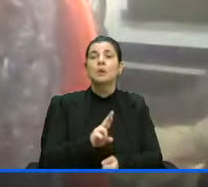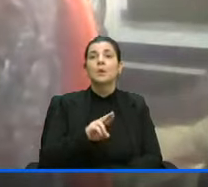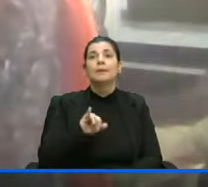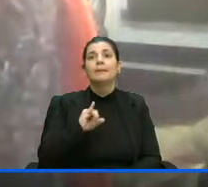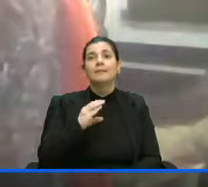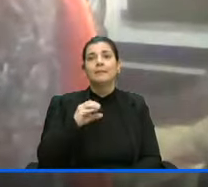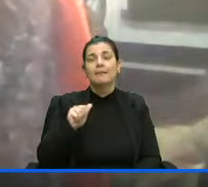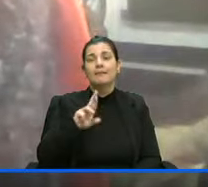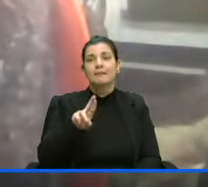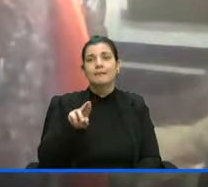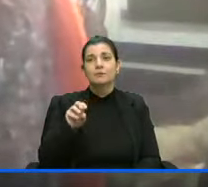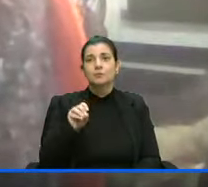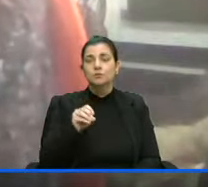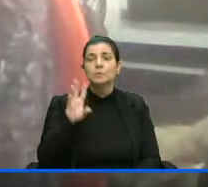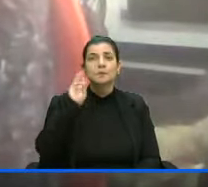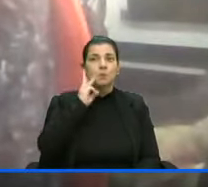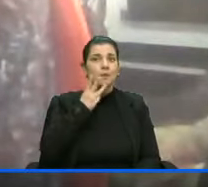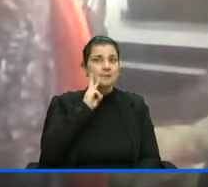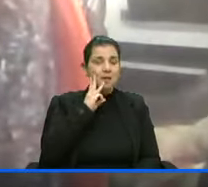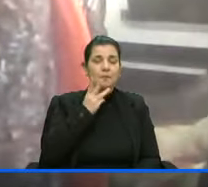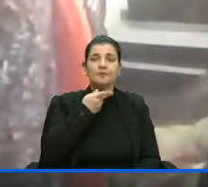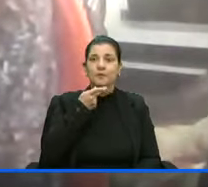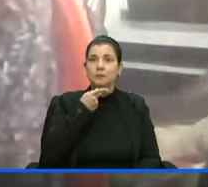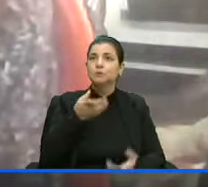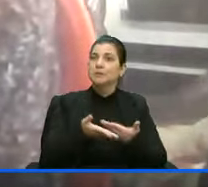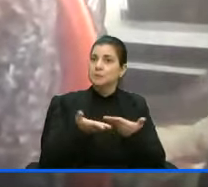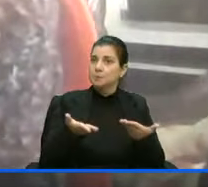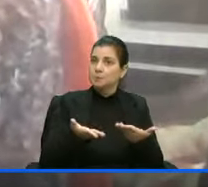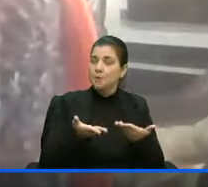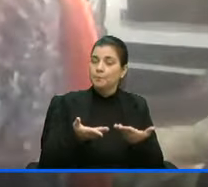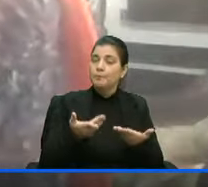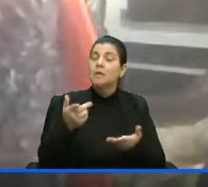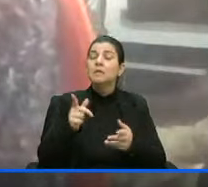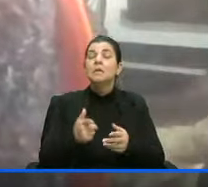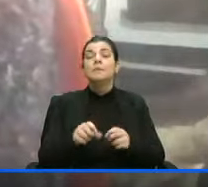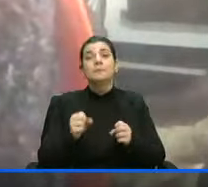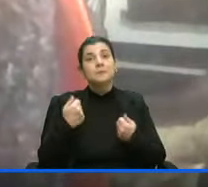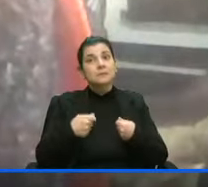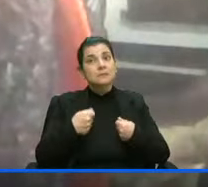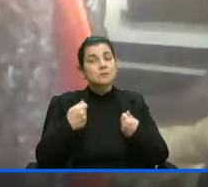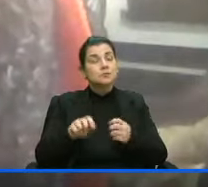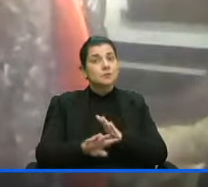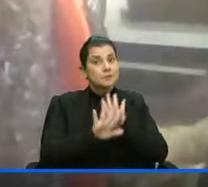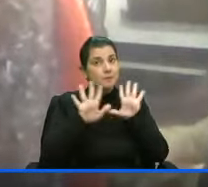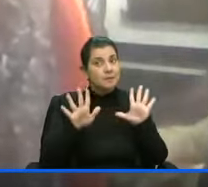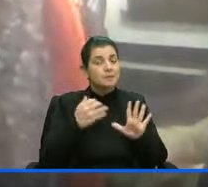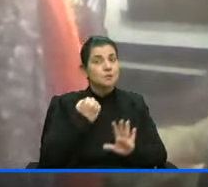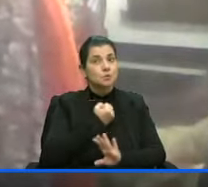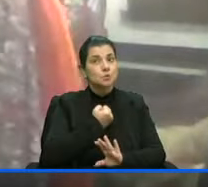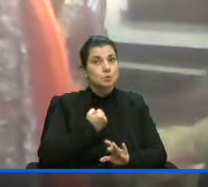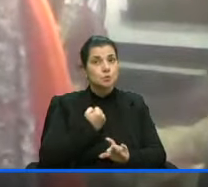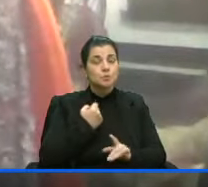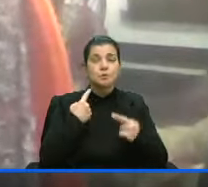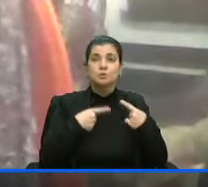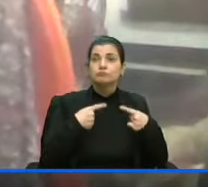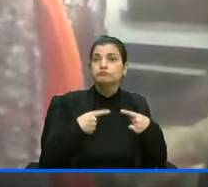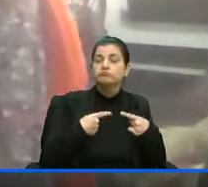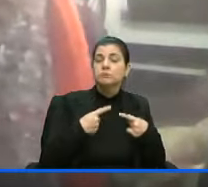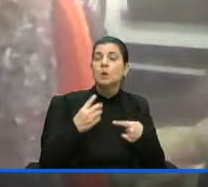está à disposição. O outro, nós precisamos transparência nesses números e diálogo, né? Nesses números, onde está a